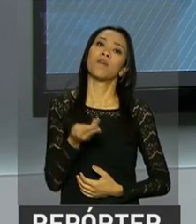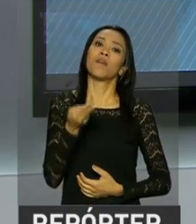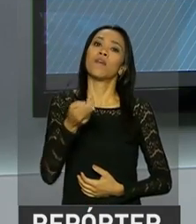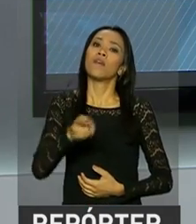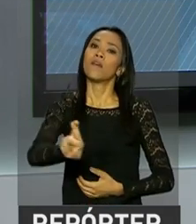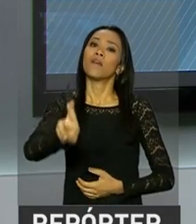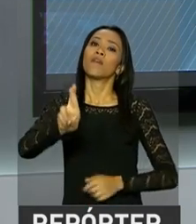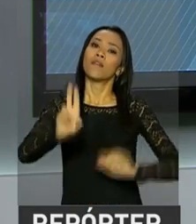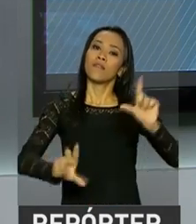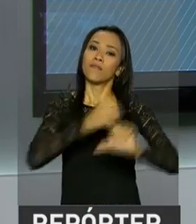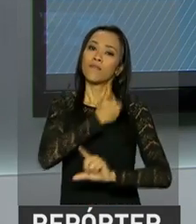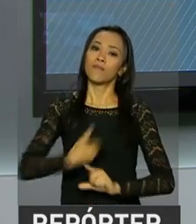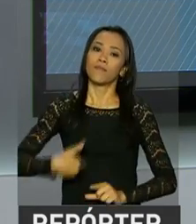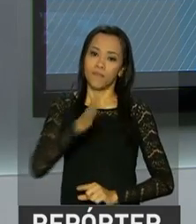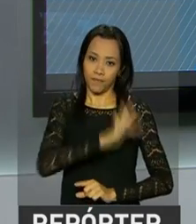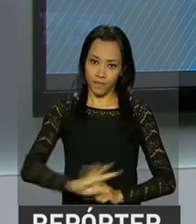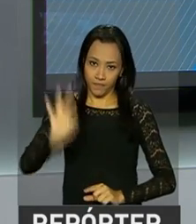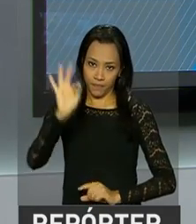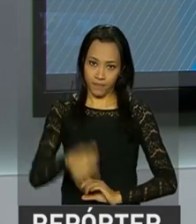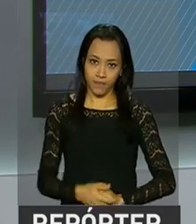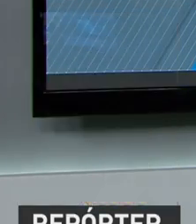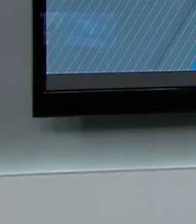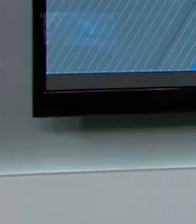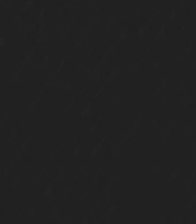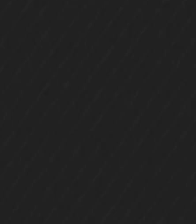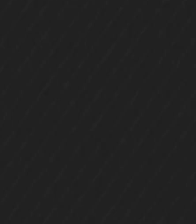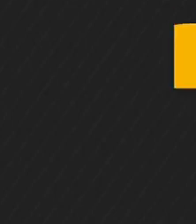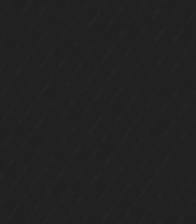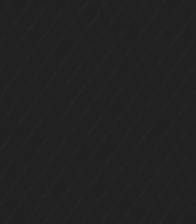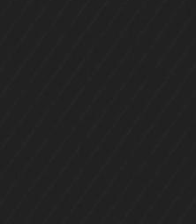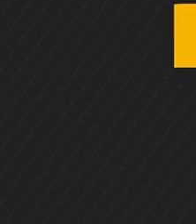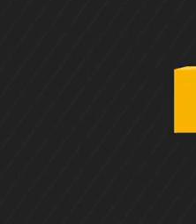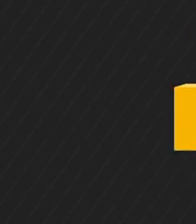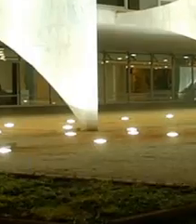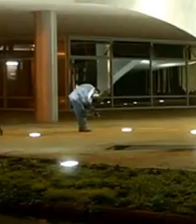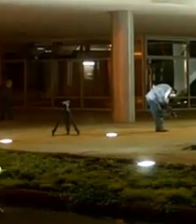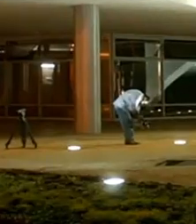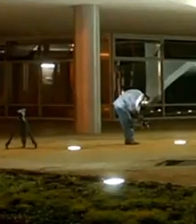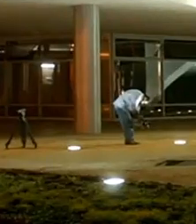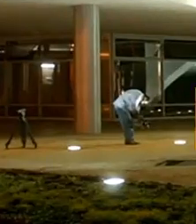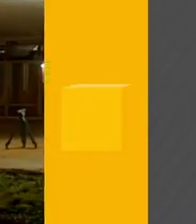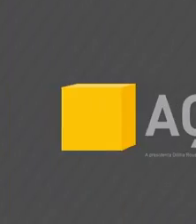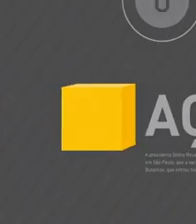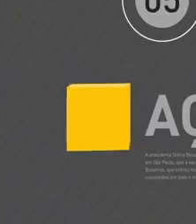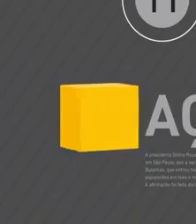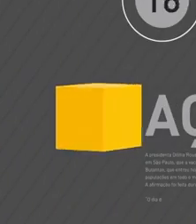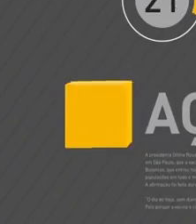aqui na TV NBR, a TV do Governo Federal.